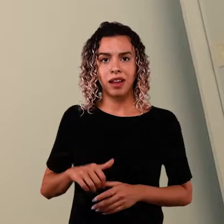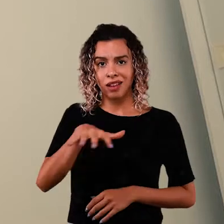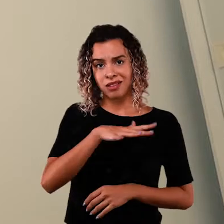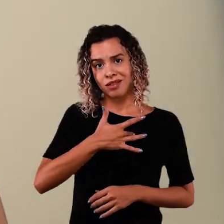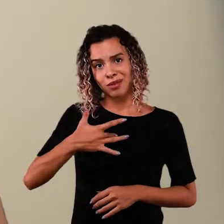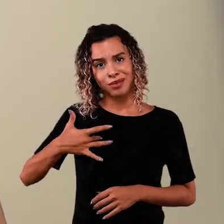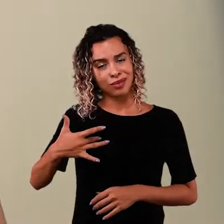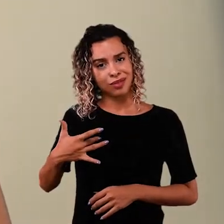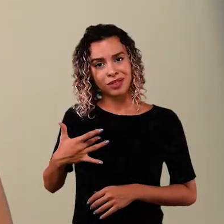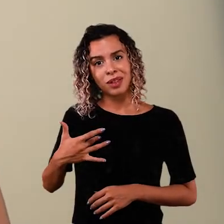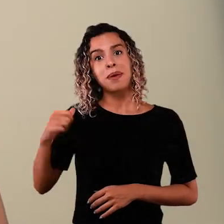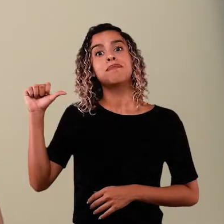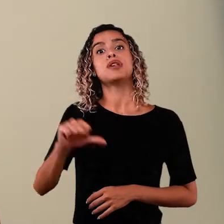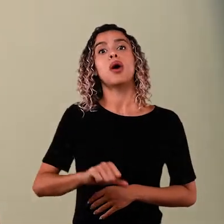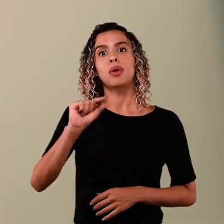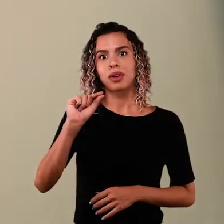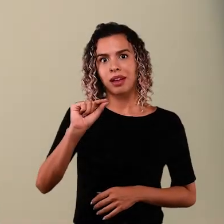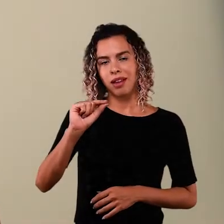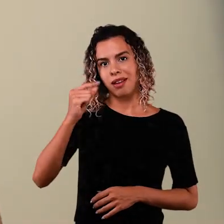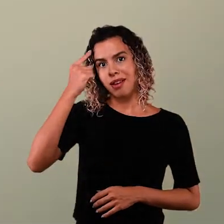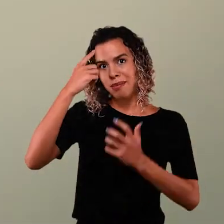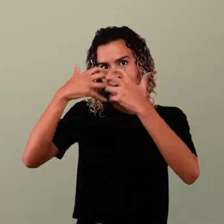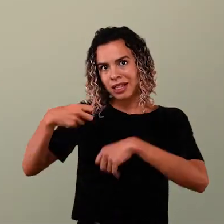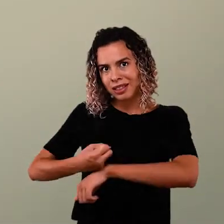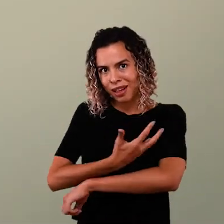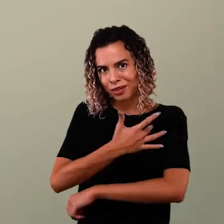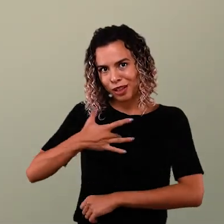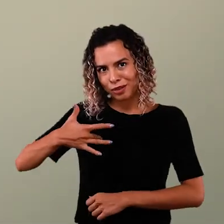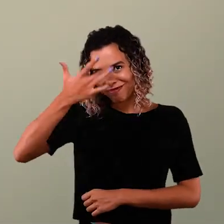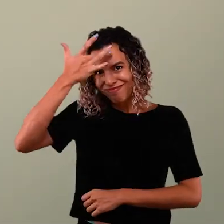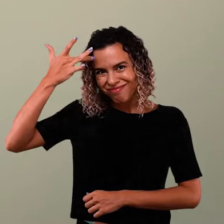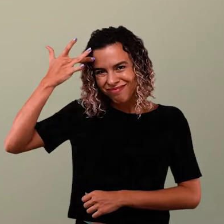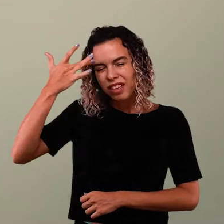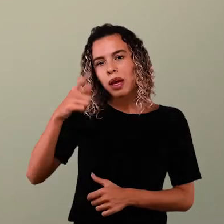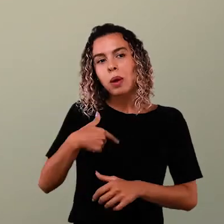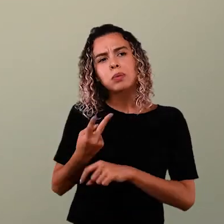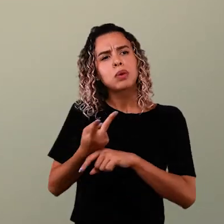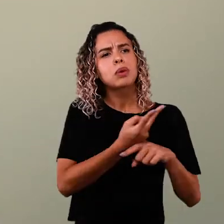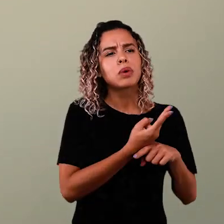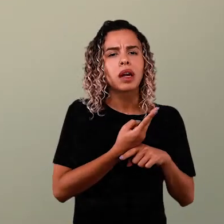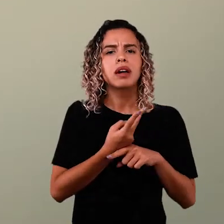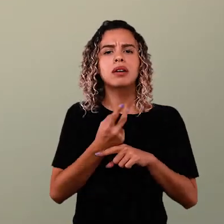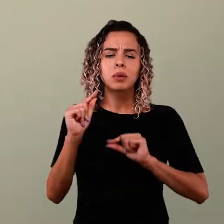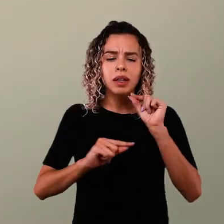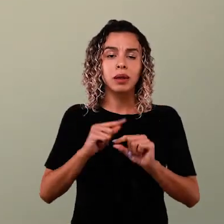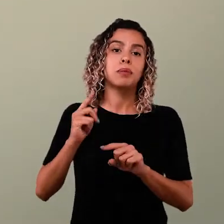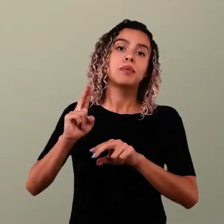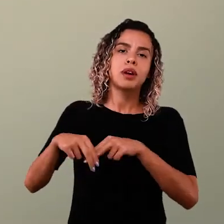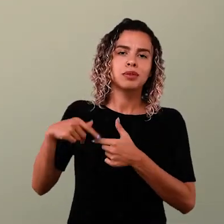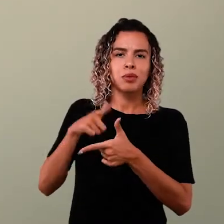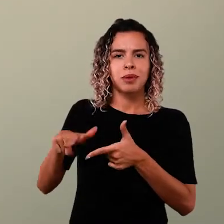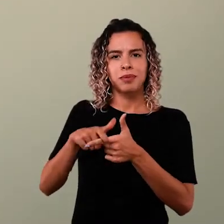área da saúde, e quem dirá na área de saúde mental. Eu resolvi buscar o diagnóstico devido a problemas no casamento. Por quê? Pedro. Eu